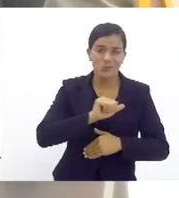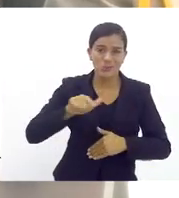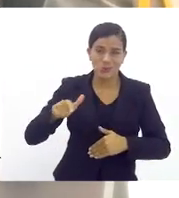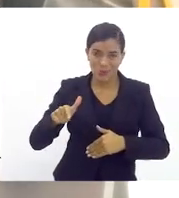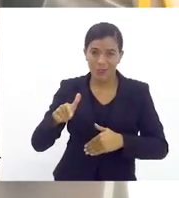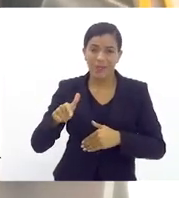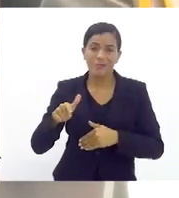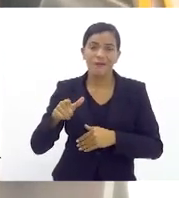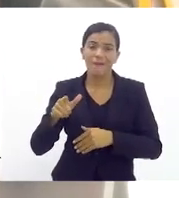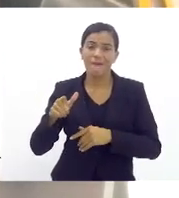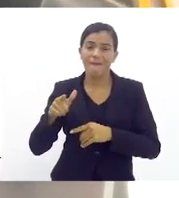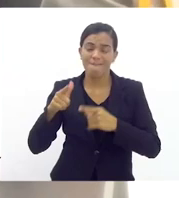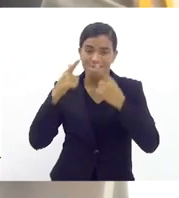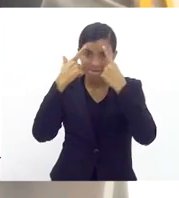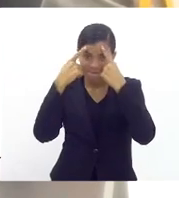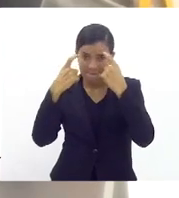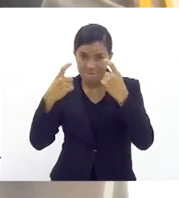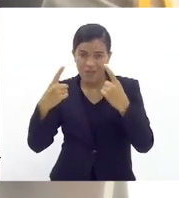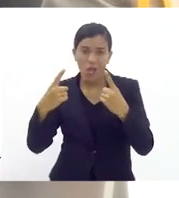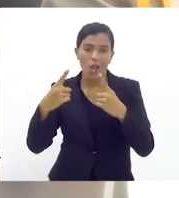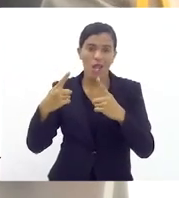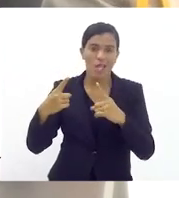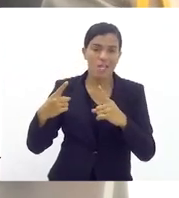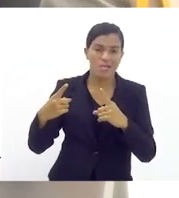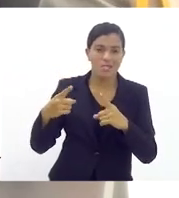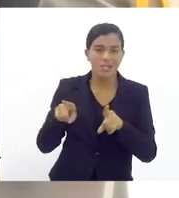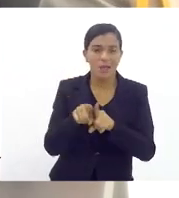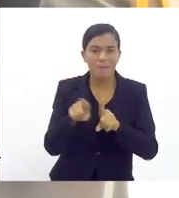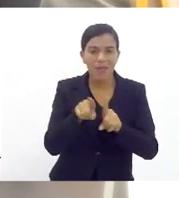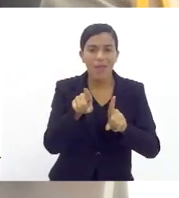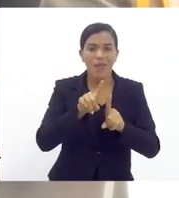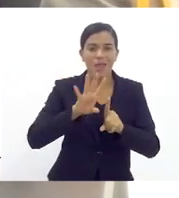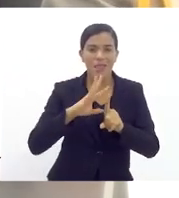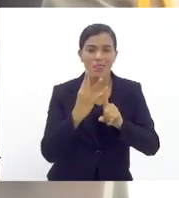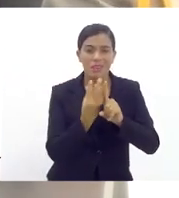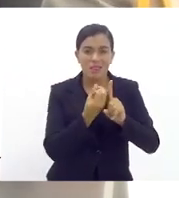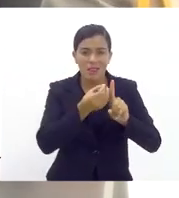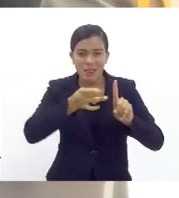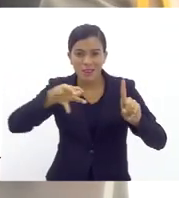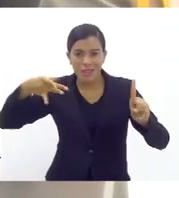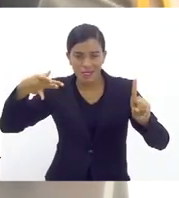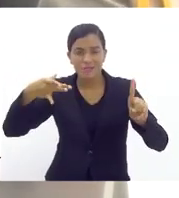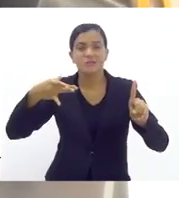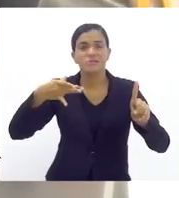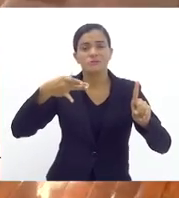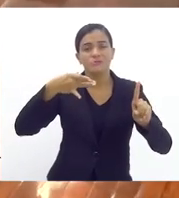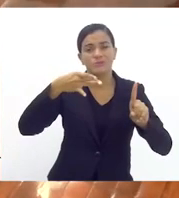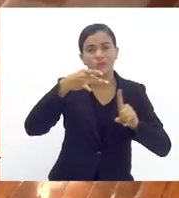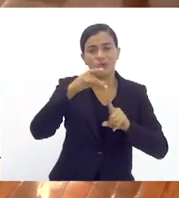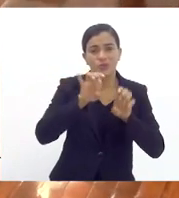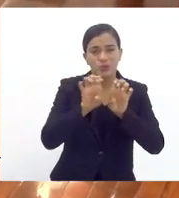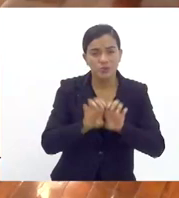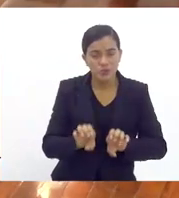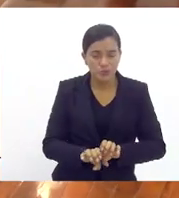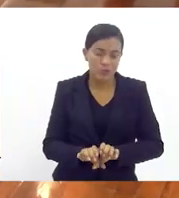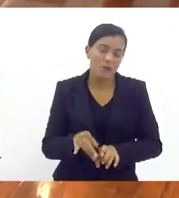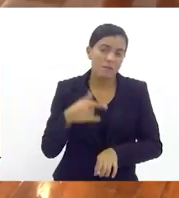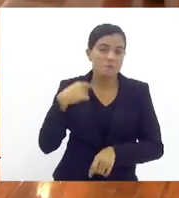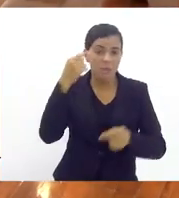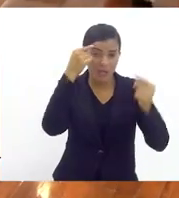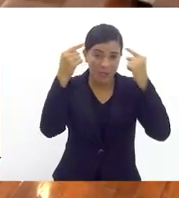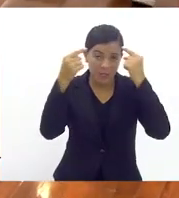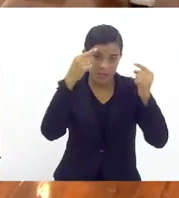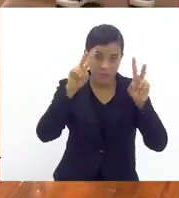das microviolências e da transfobia estrutural que temos... quando se pensa